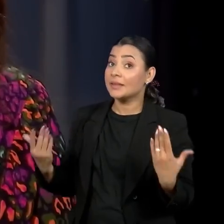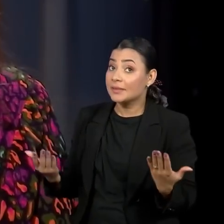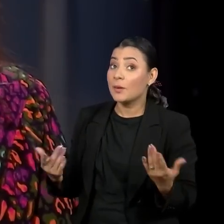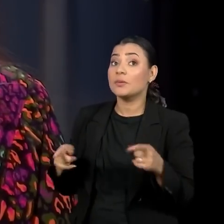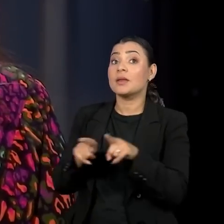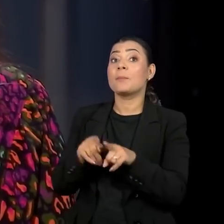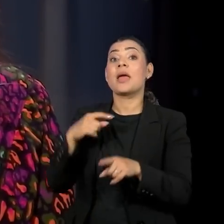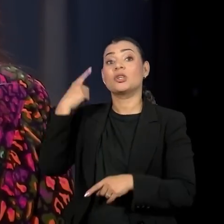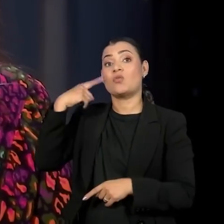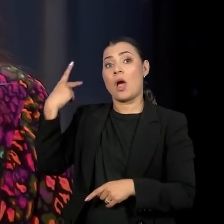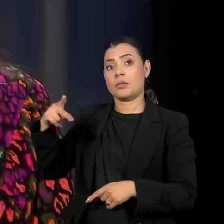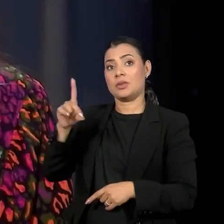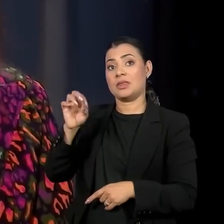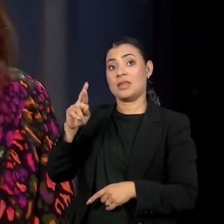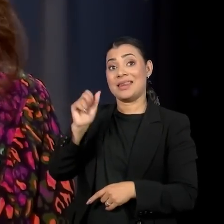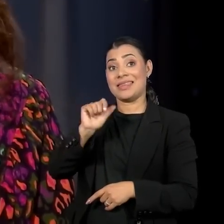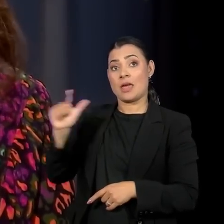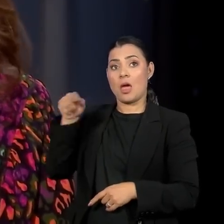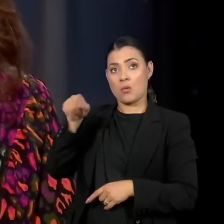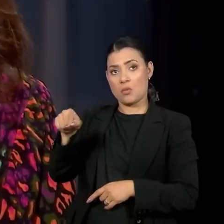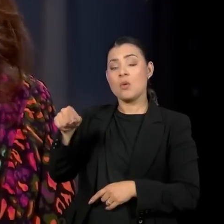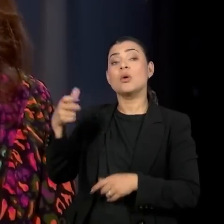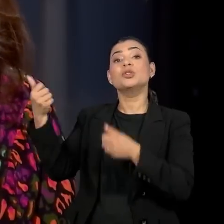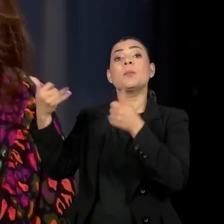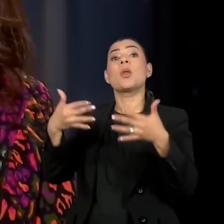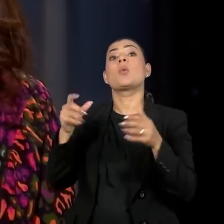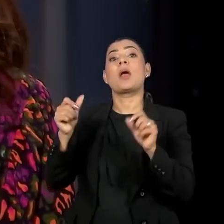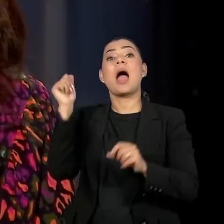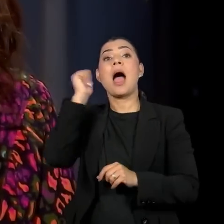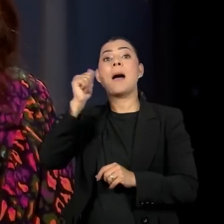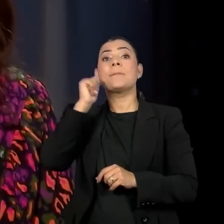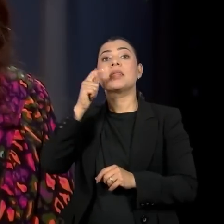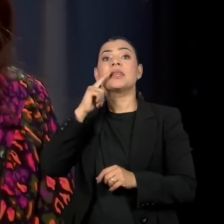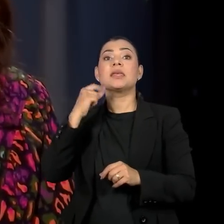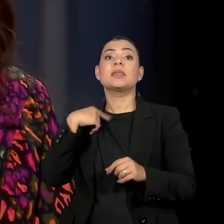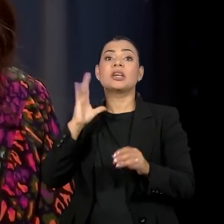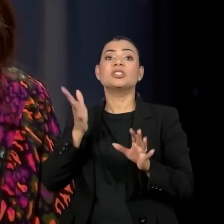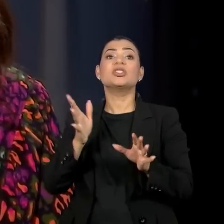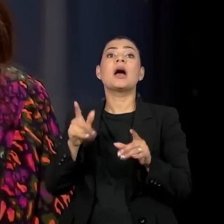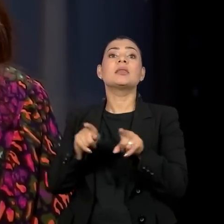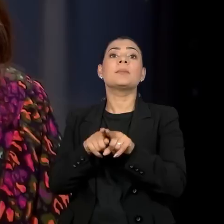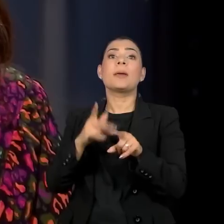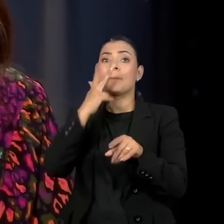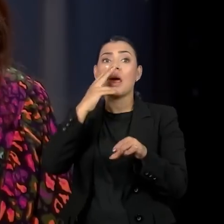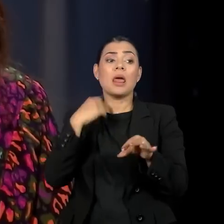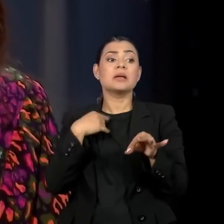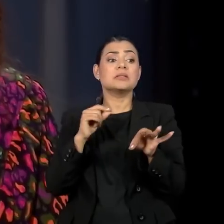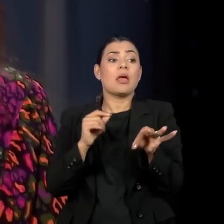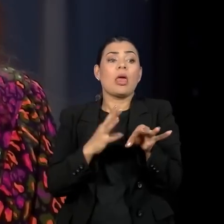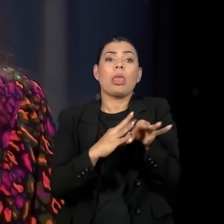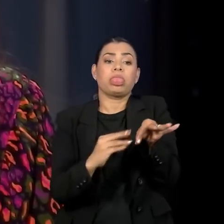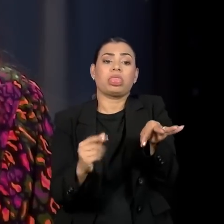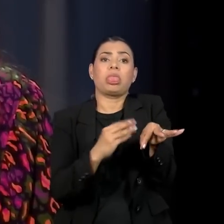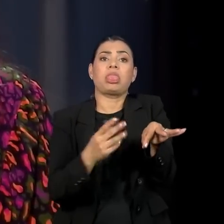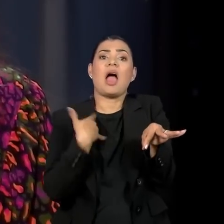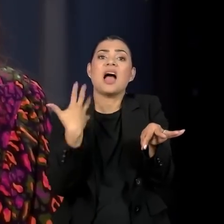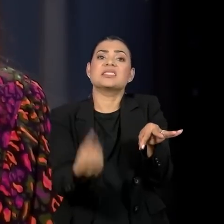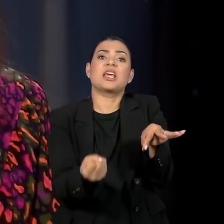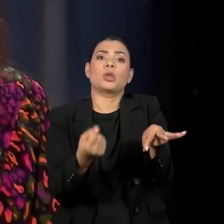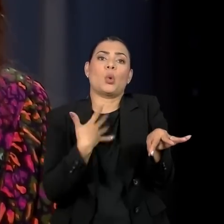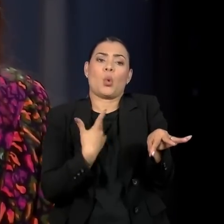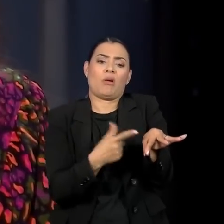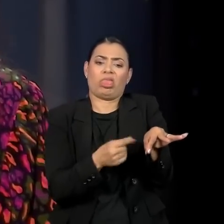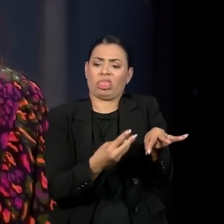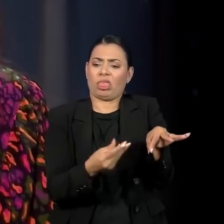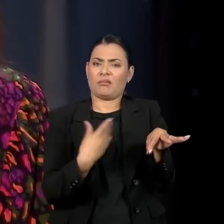Daniel Alves, por exemplo, nesse caso, disse que a menina estaria lubrificada, né, como se isso fosse sinal de consentimento. E é